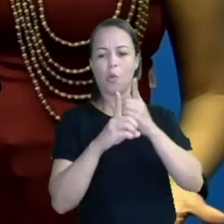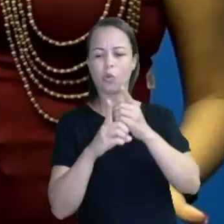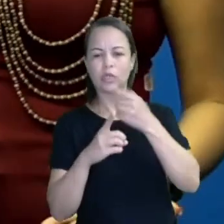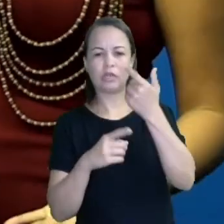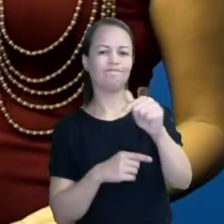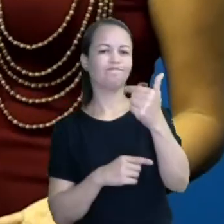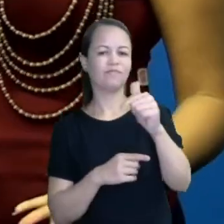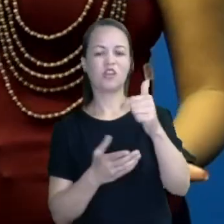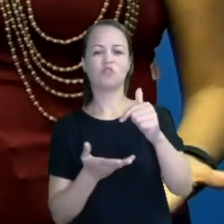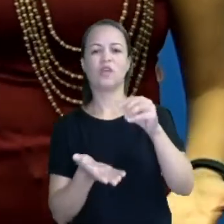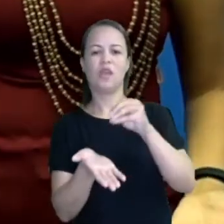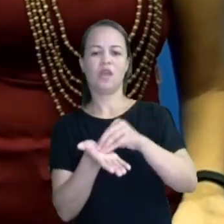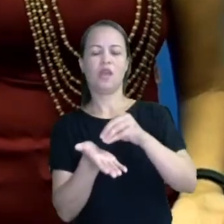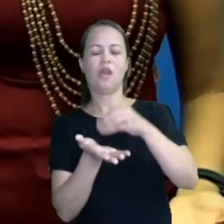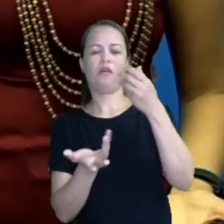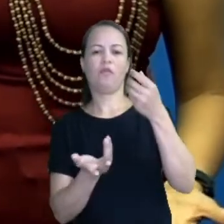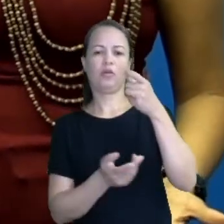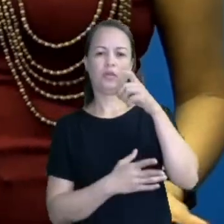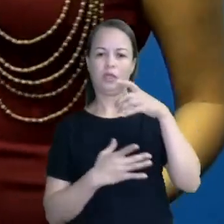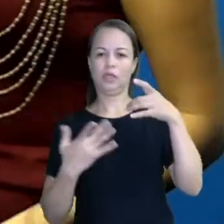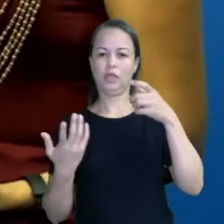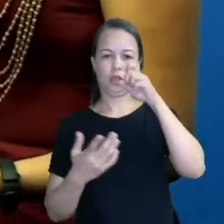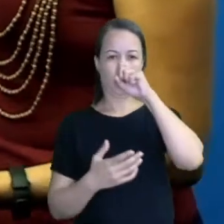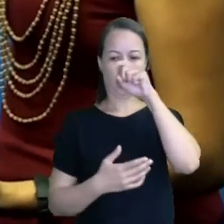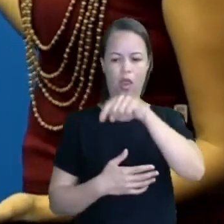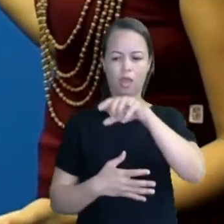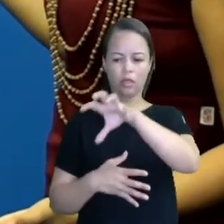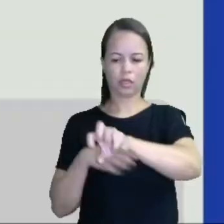É um serviço público básico.